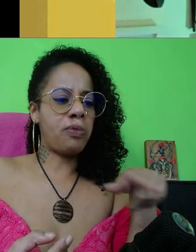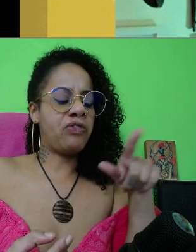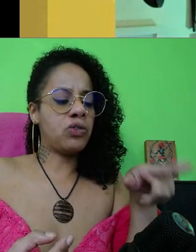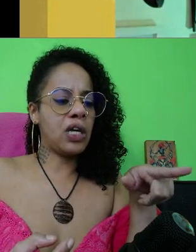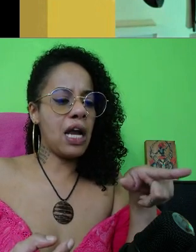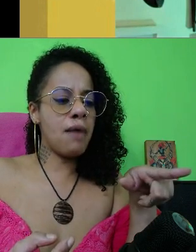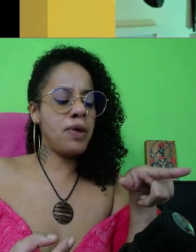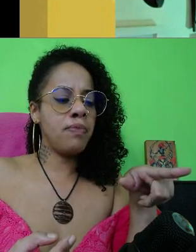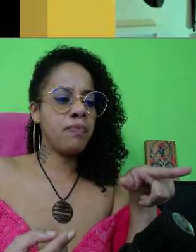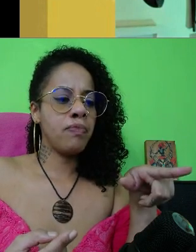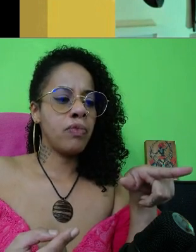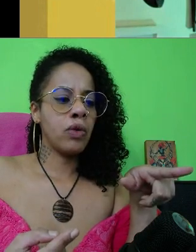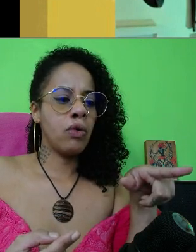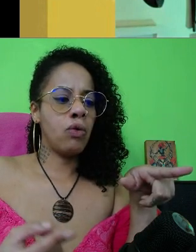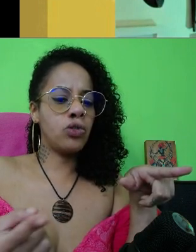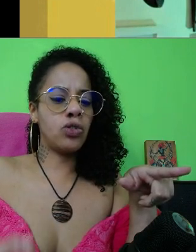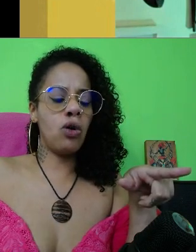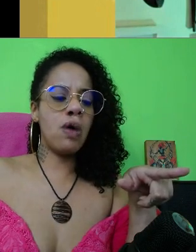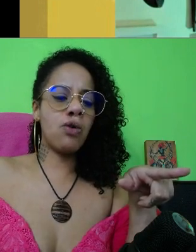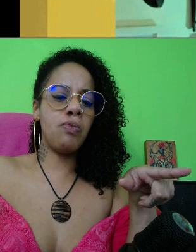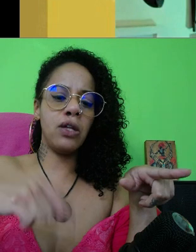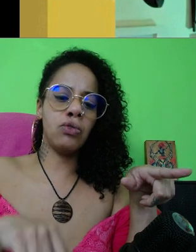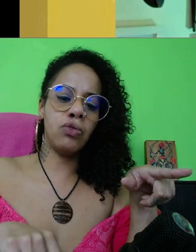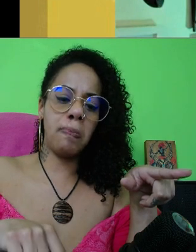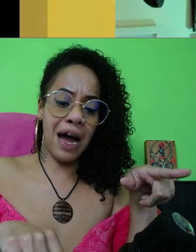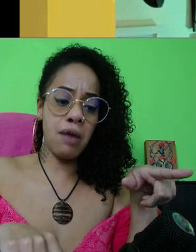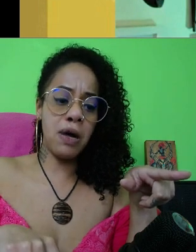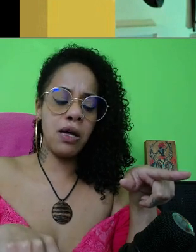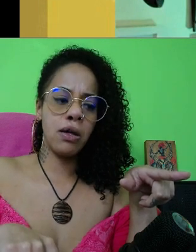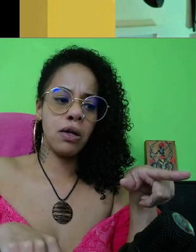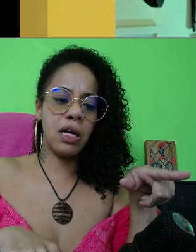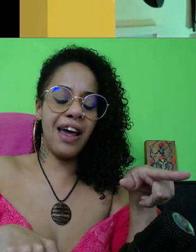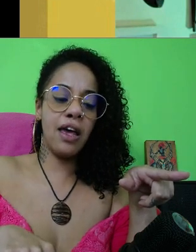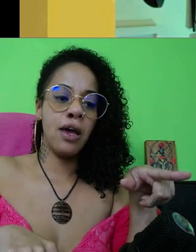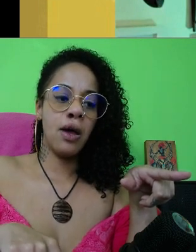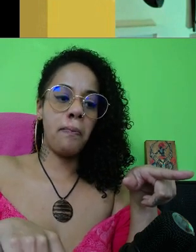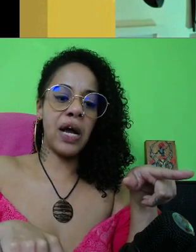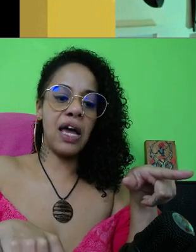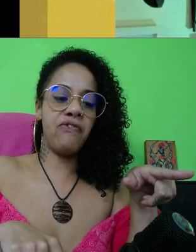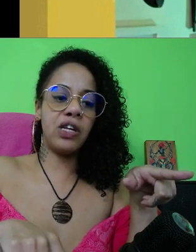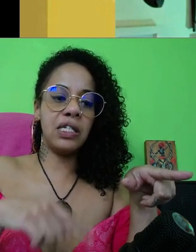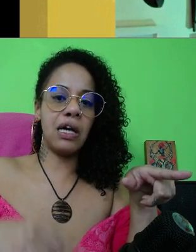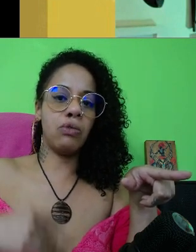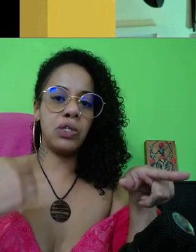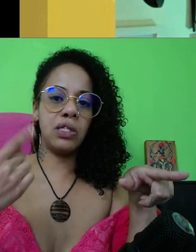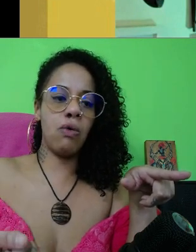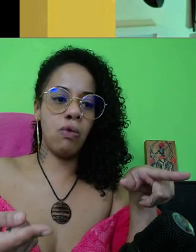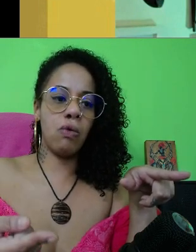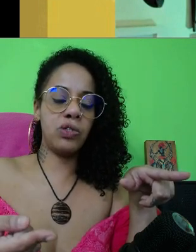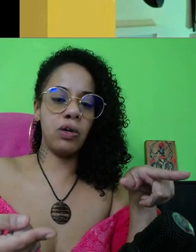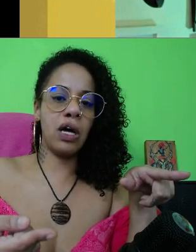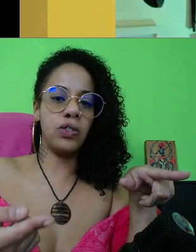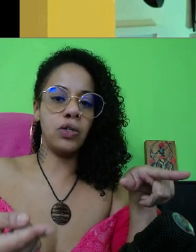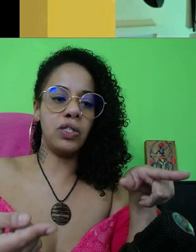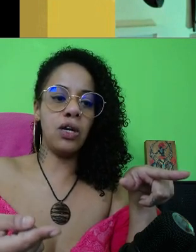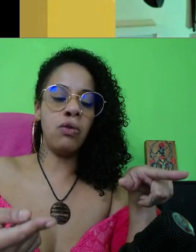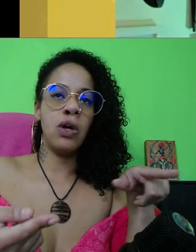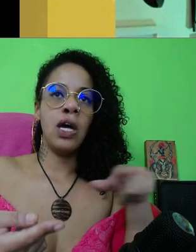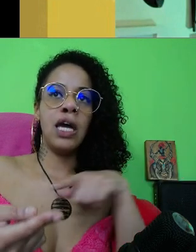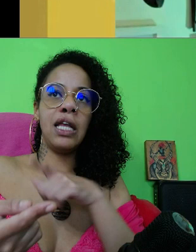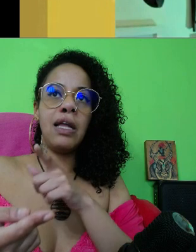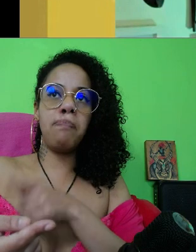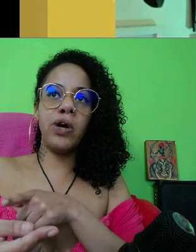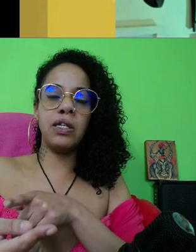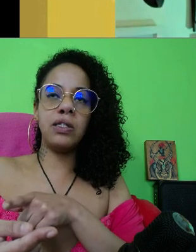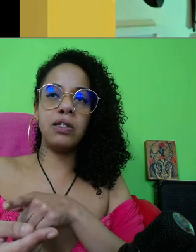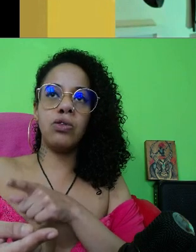professor Guilherme usou argumento do Barba né para referenciar o seu o seu raciocínio